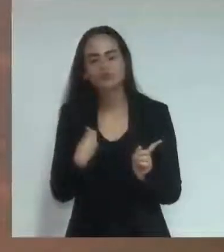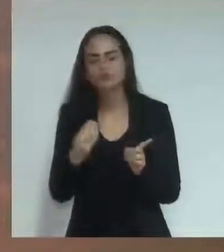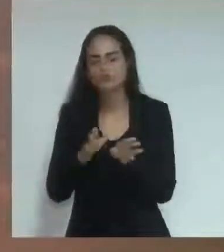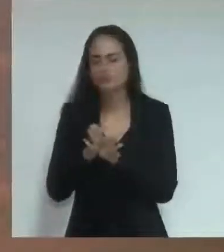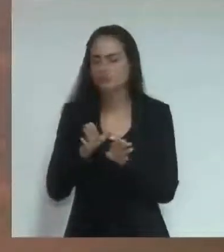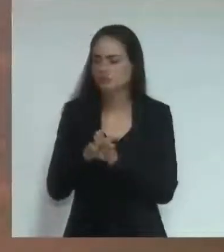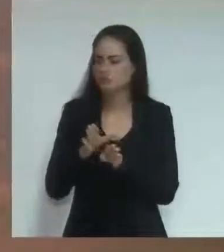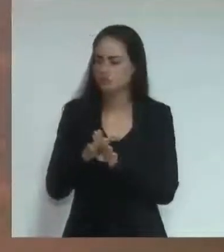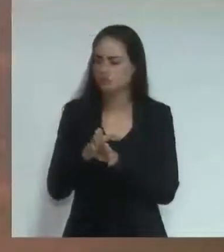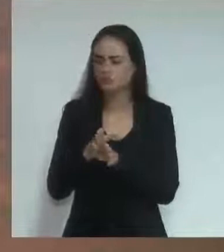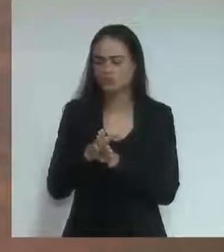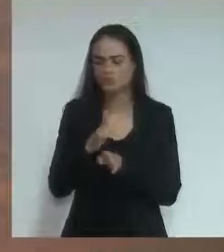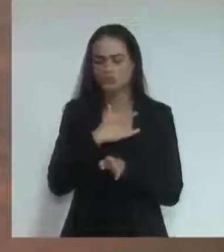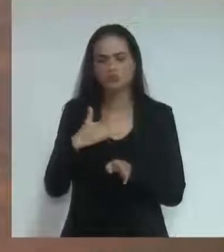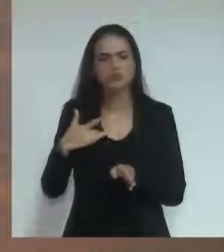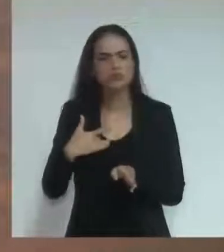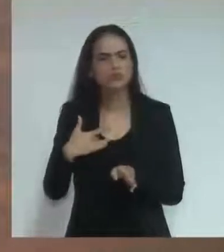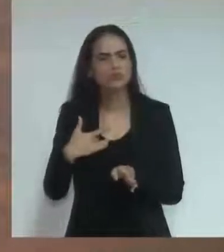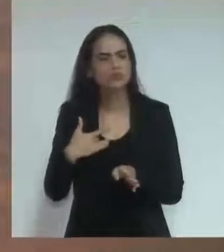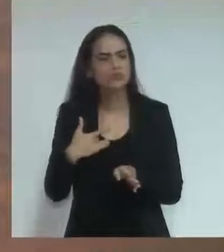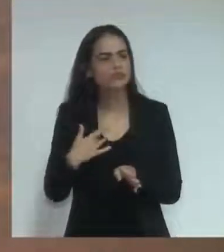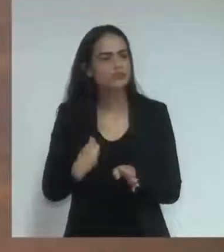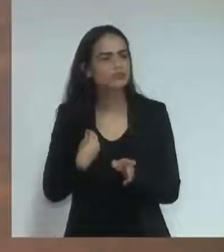né? E